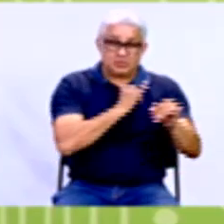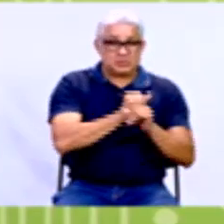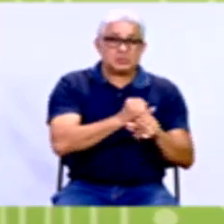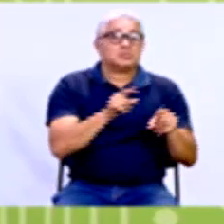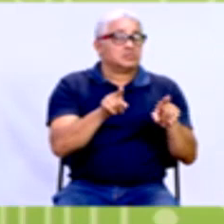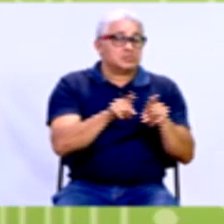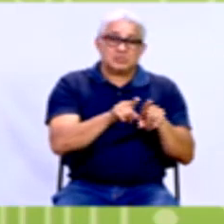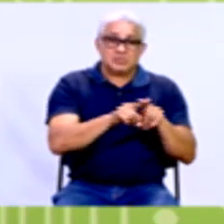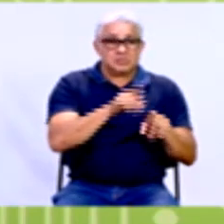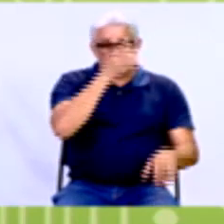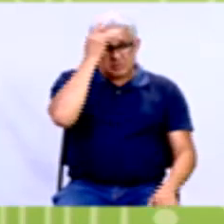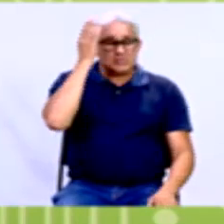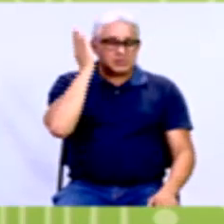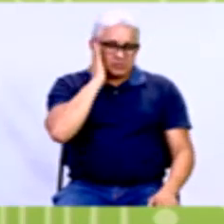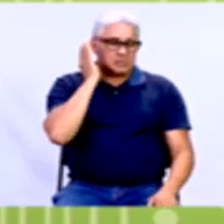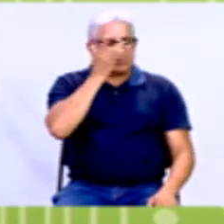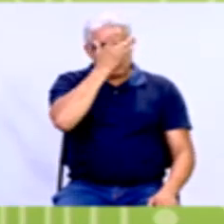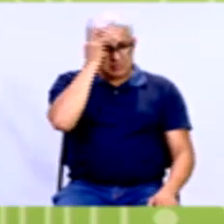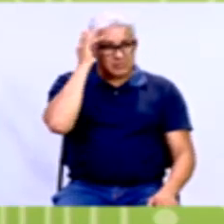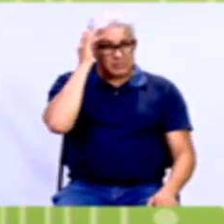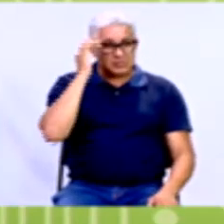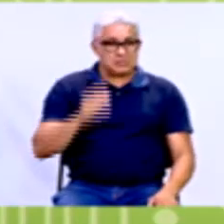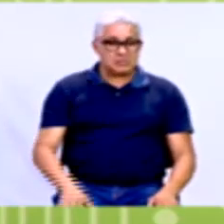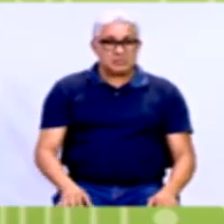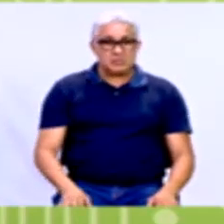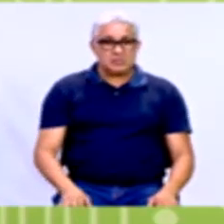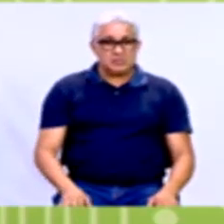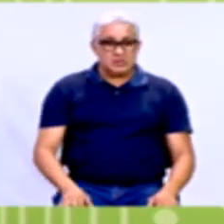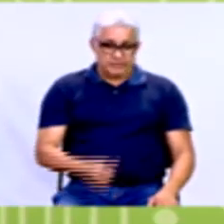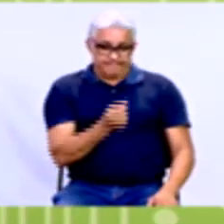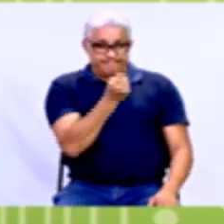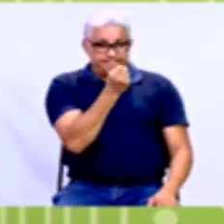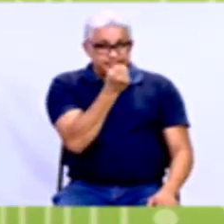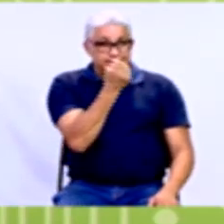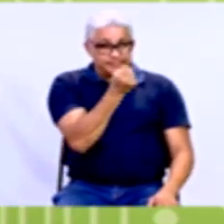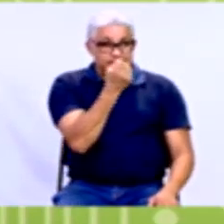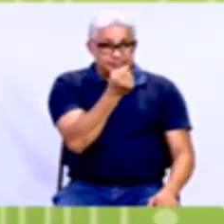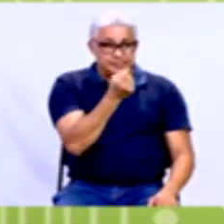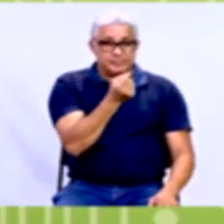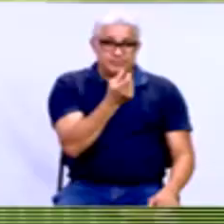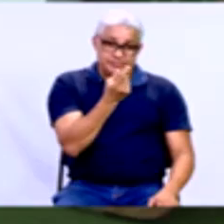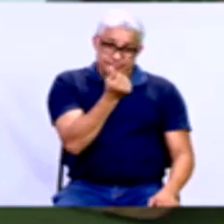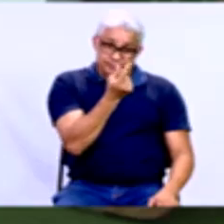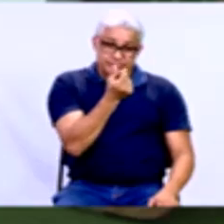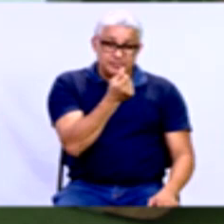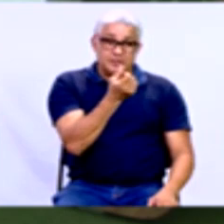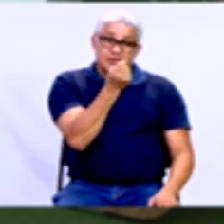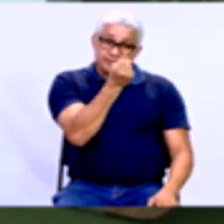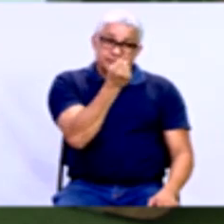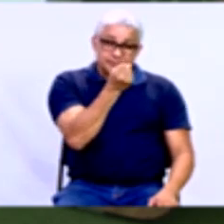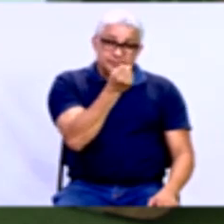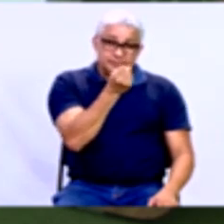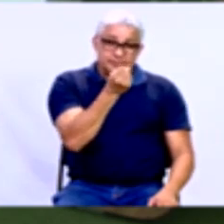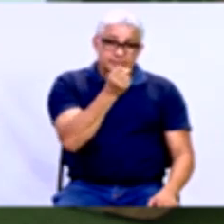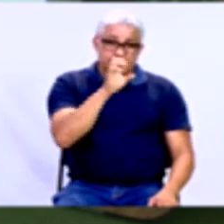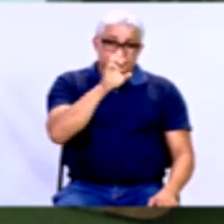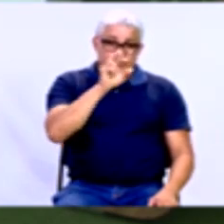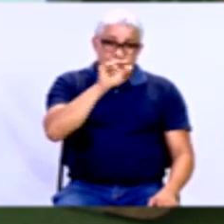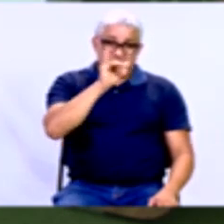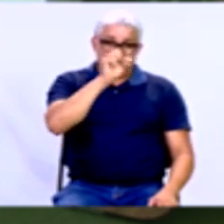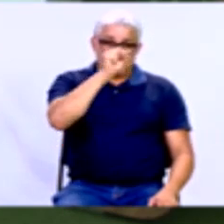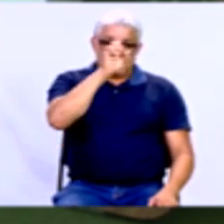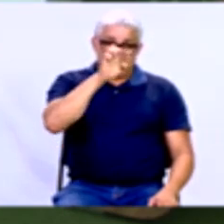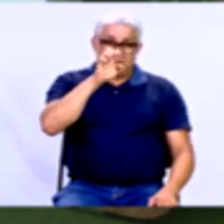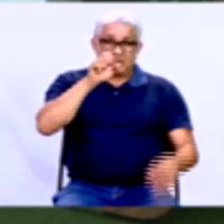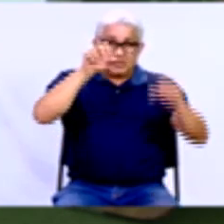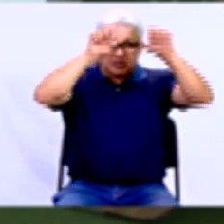pessoas, porque a gente sabe que as pessoas estão deixando de gastar bastante mesmo, né? A gente está vivendo um momento que está meio assim instável, né? E assim, em qualquer